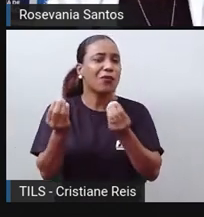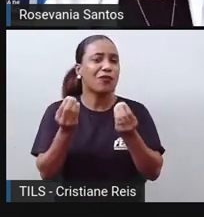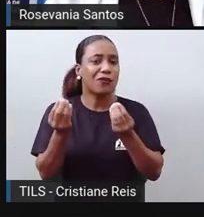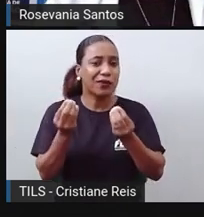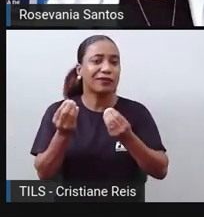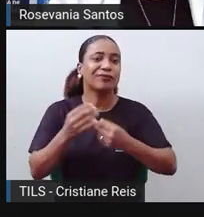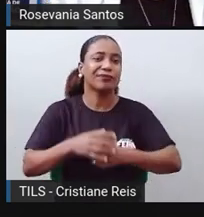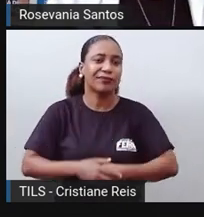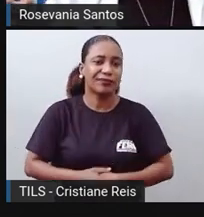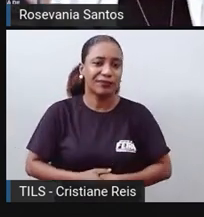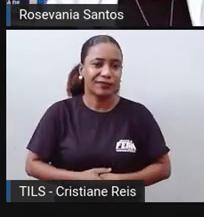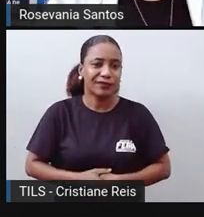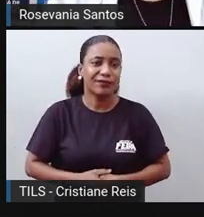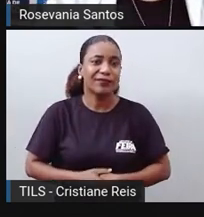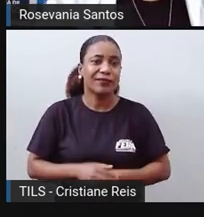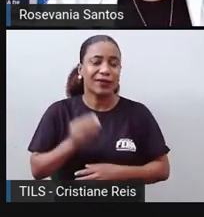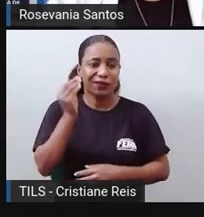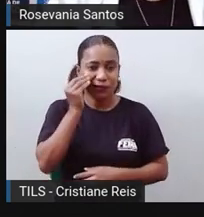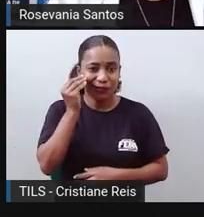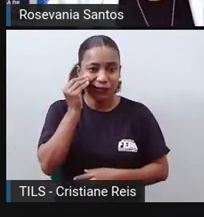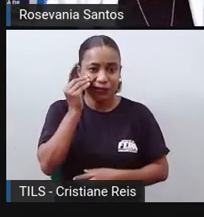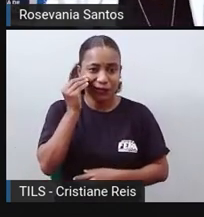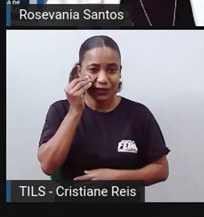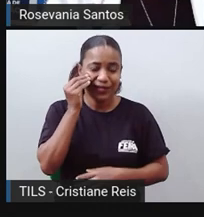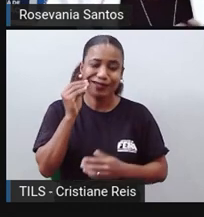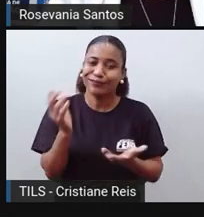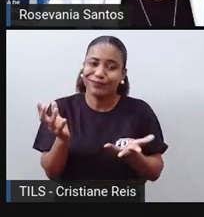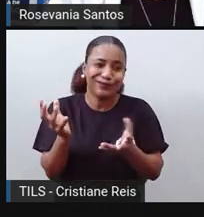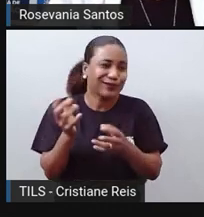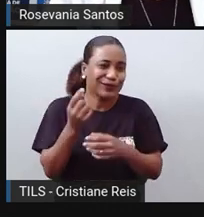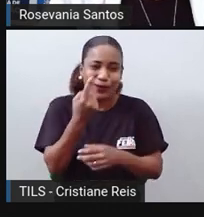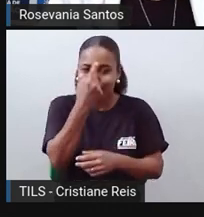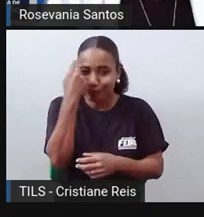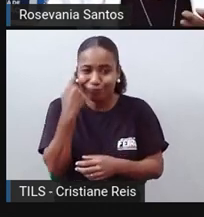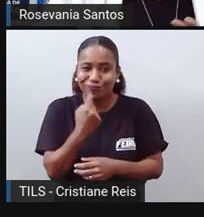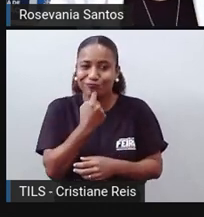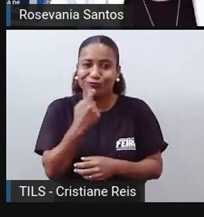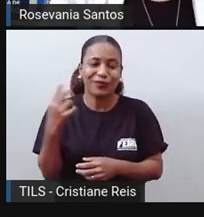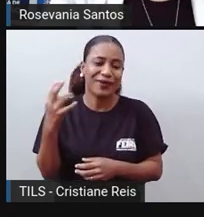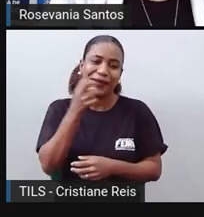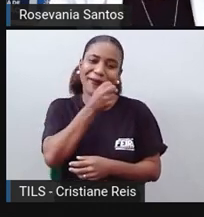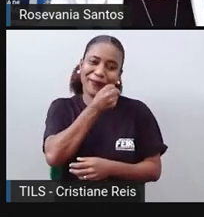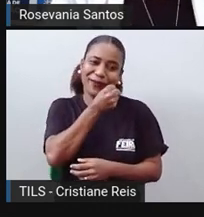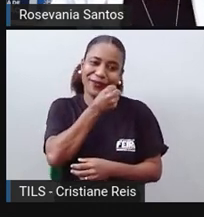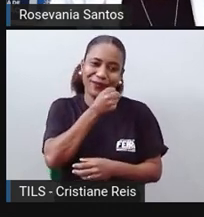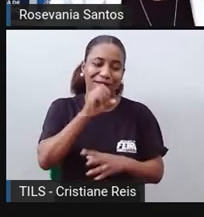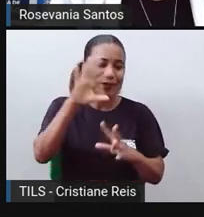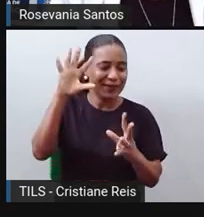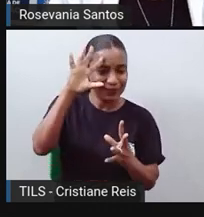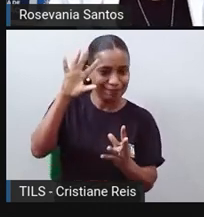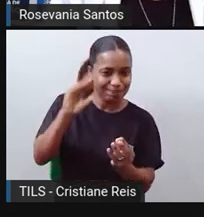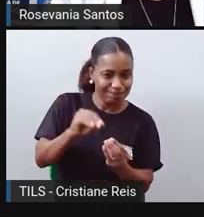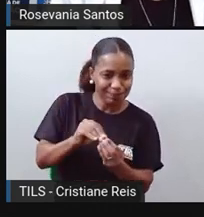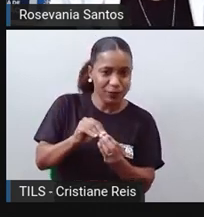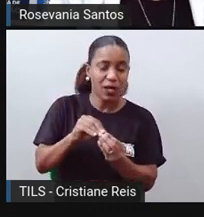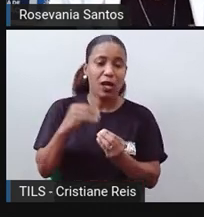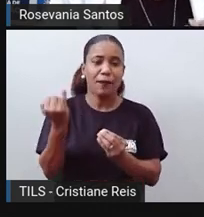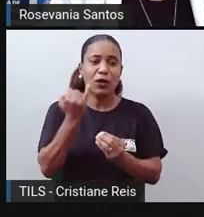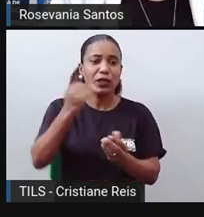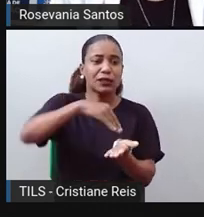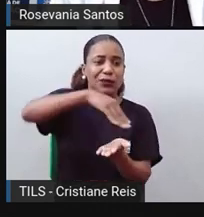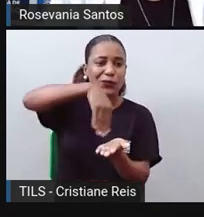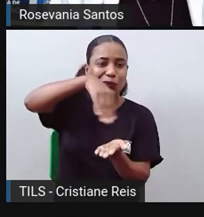aula de 30 minutos não dá para fazer isso. Então, espero que vocês tenham entendido a importância geopolítica, né, do Oriente